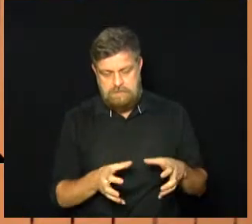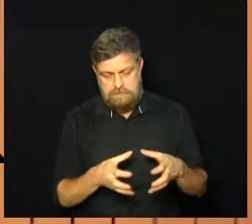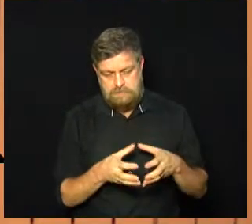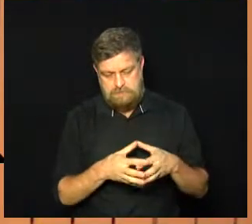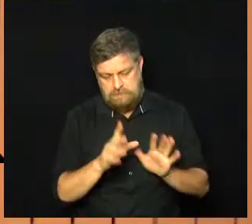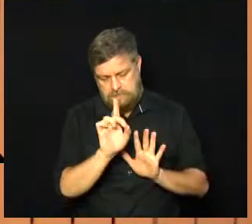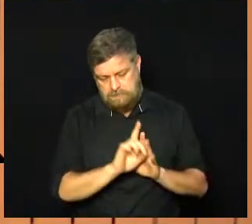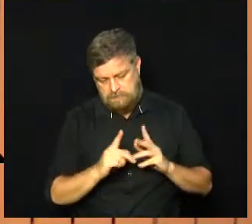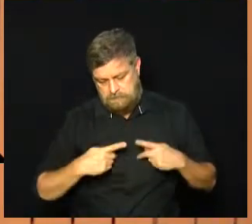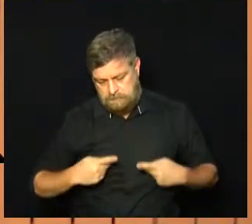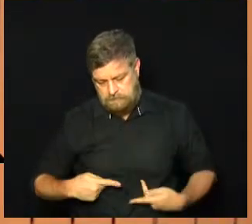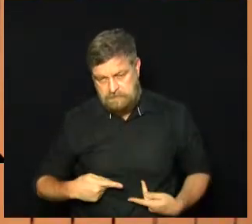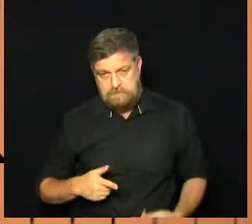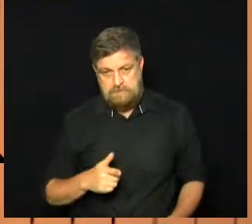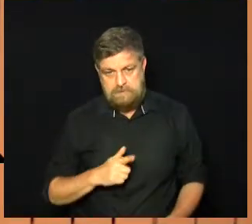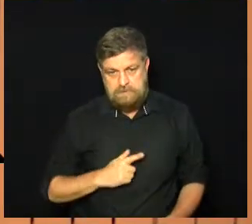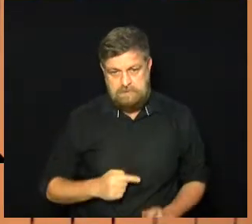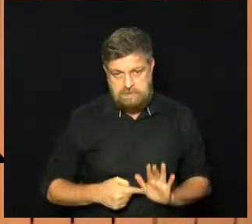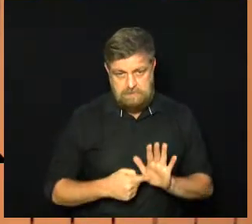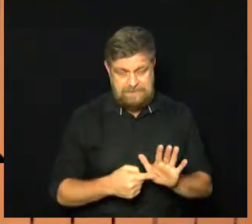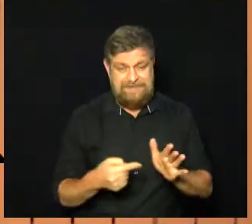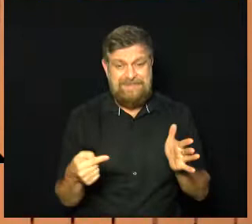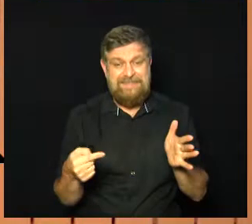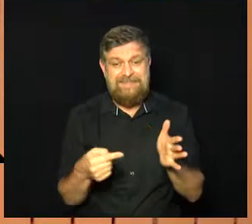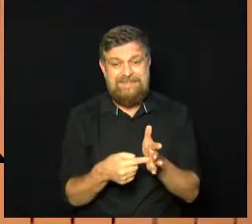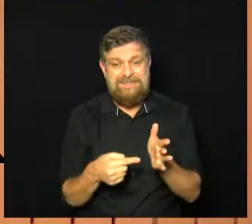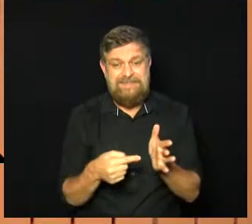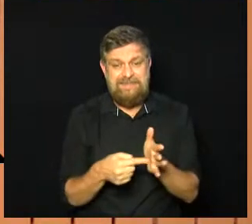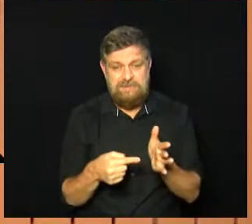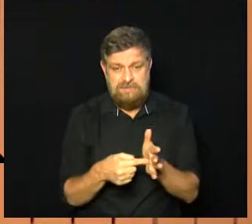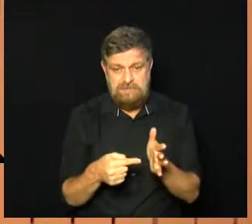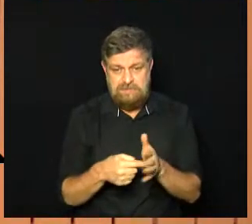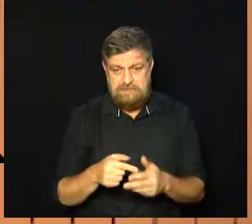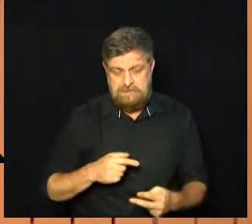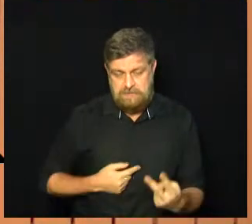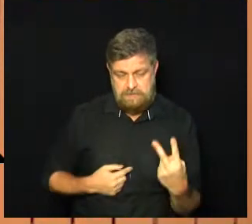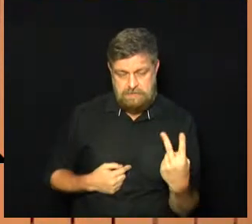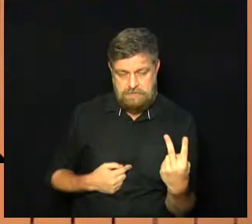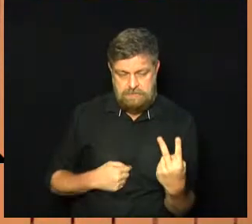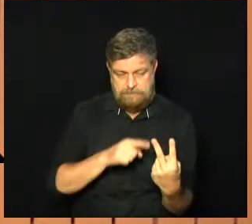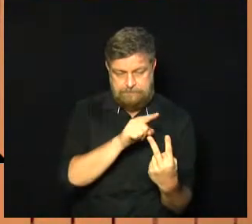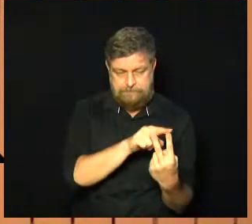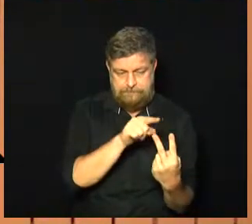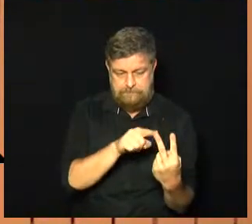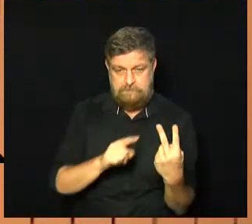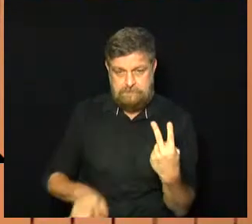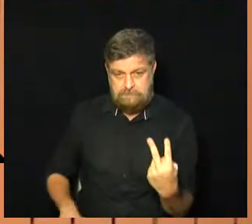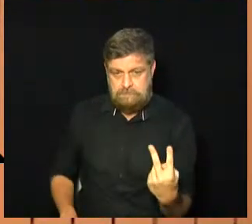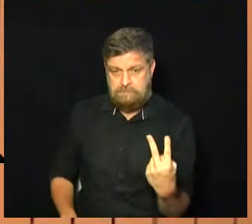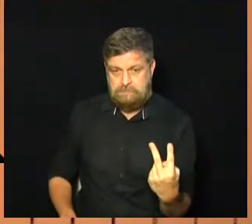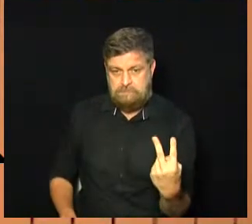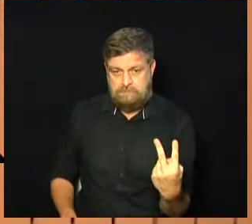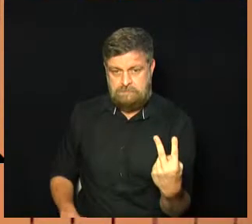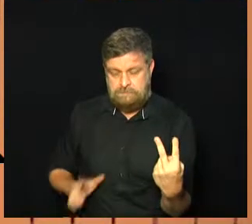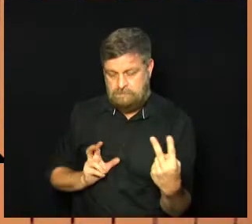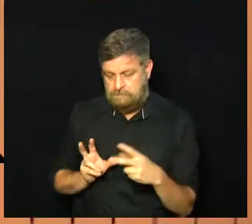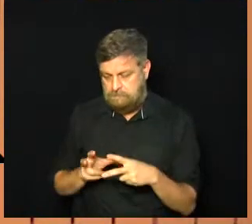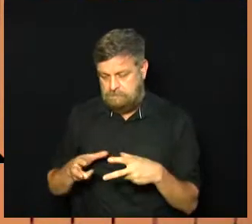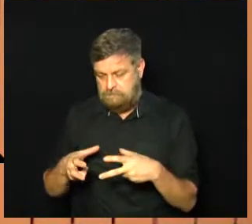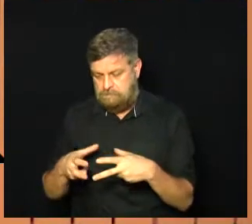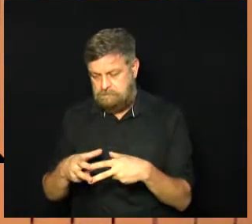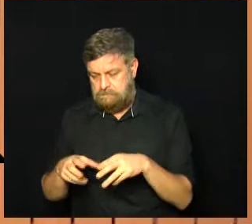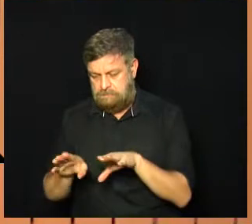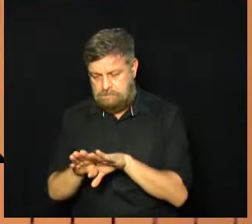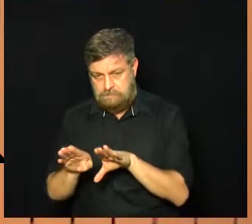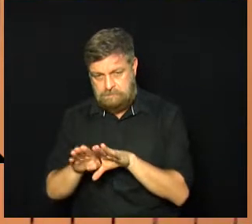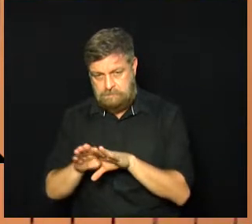reunião foram os casos de denúncias, né? A gente teve 2 casos, então essa comissão também, né, que é